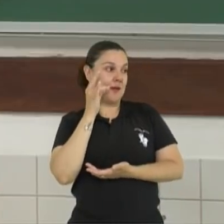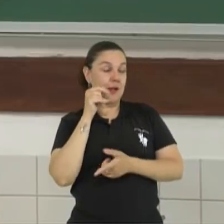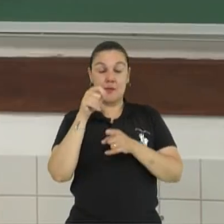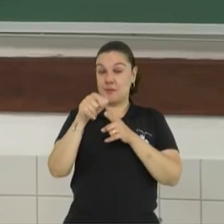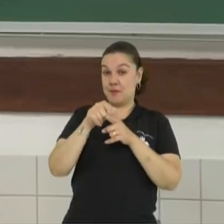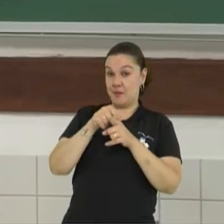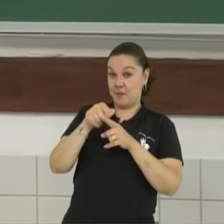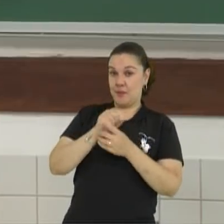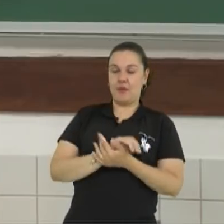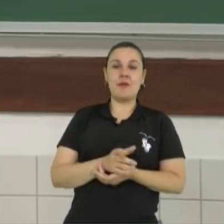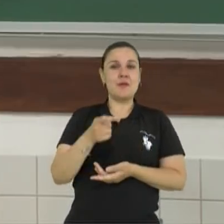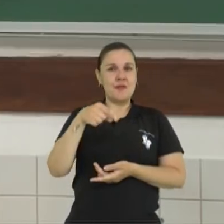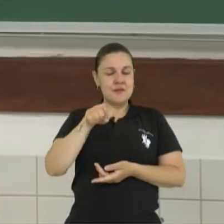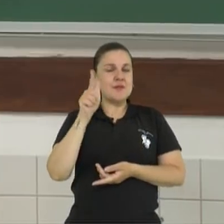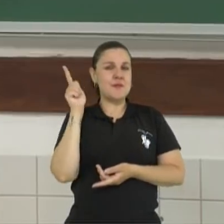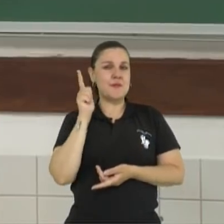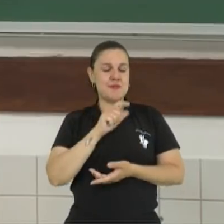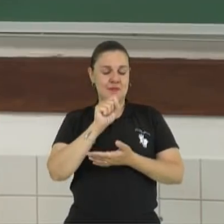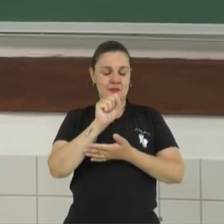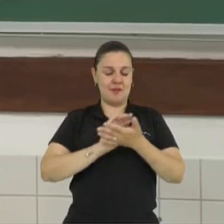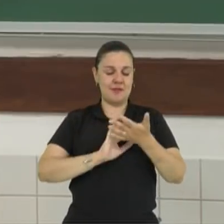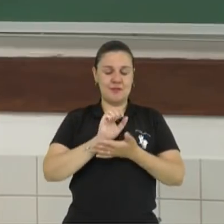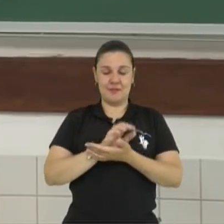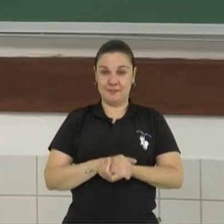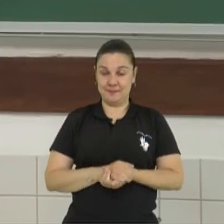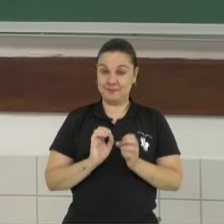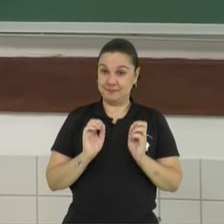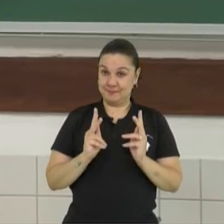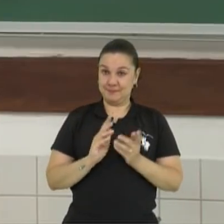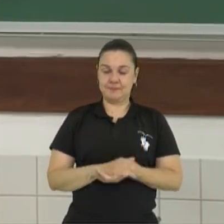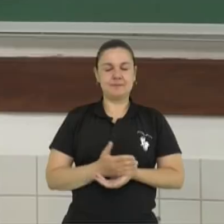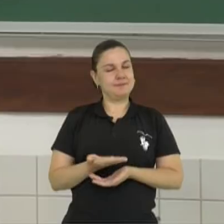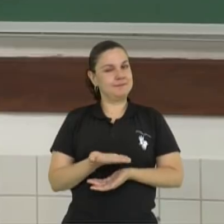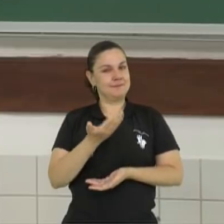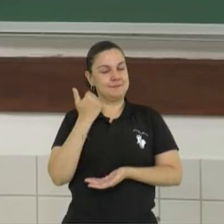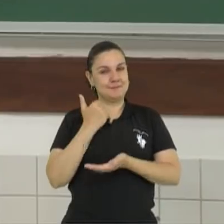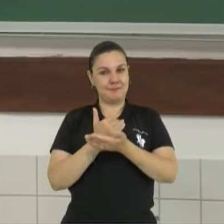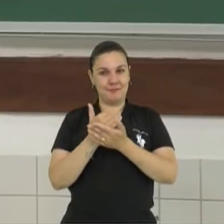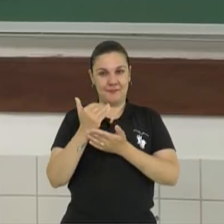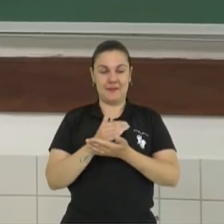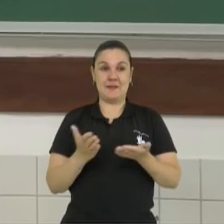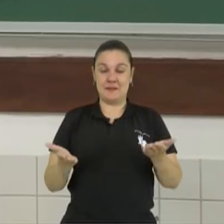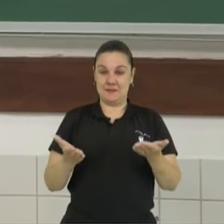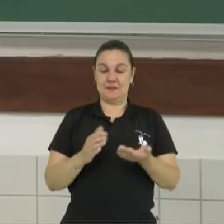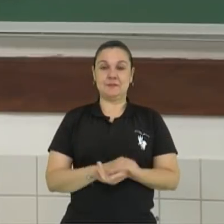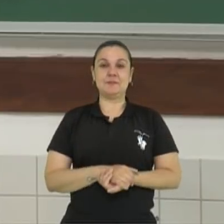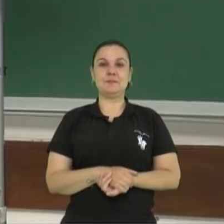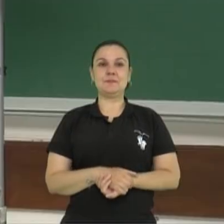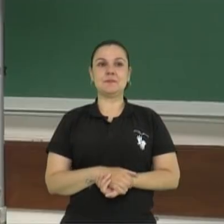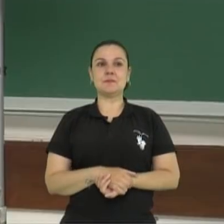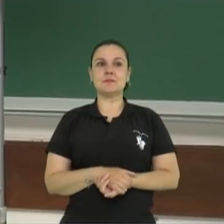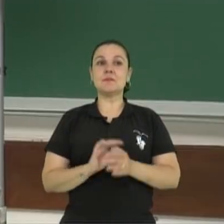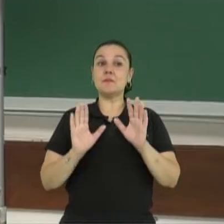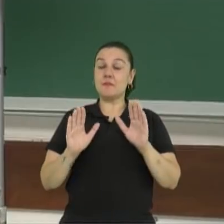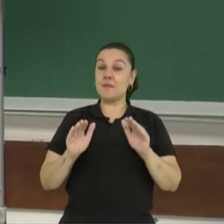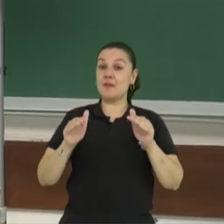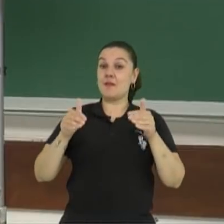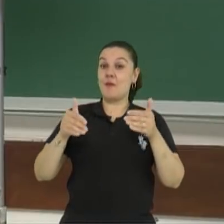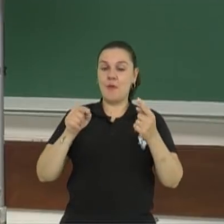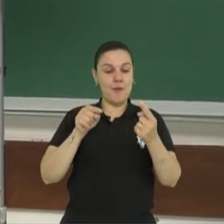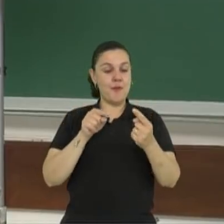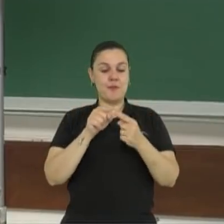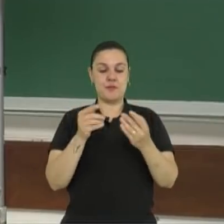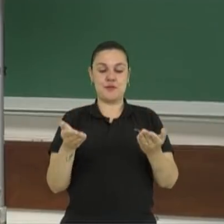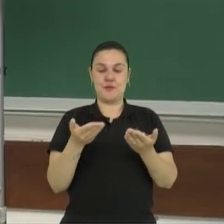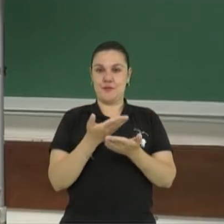a borracha, para que você possa fazer as suas anotações, ok? Então vamos começar a nossa aula de hoje. E qual que é o objetivo